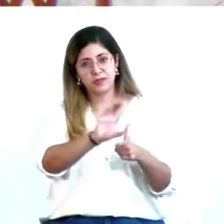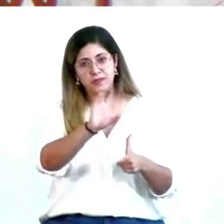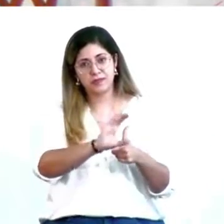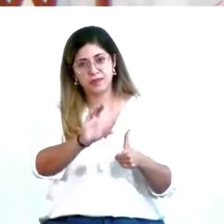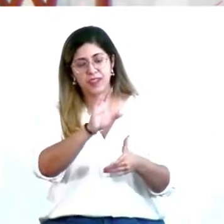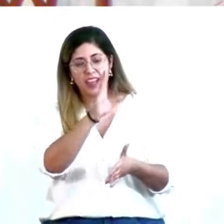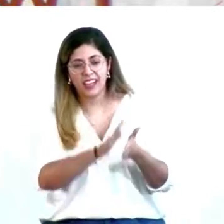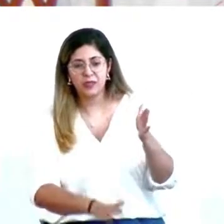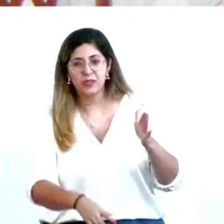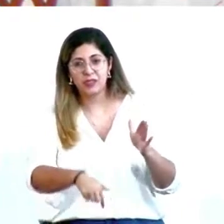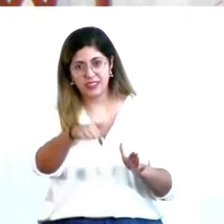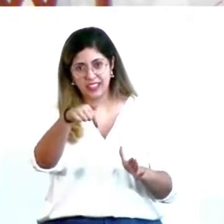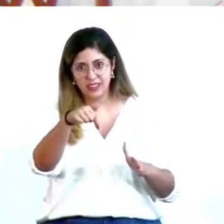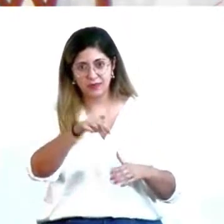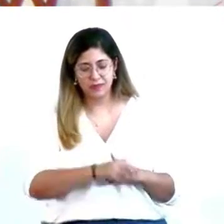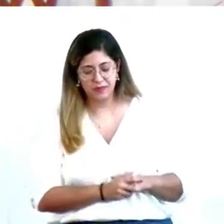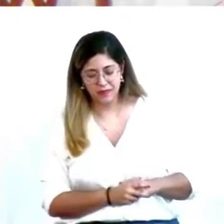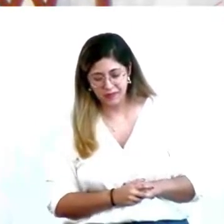sua Bíblia aí.